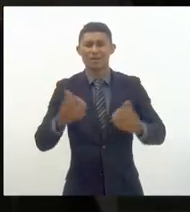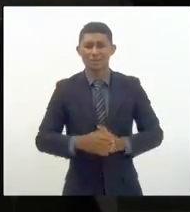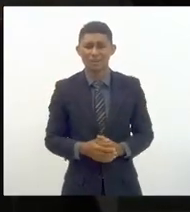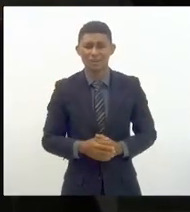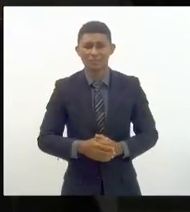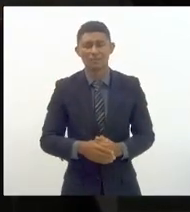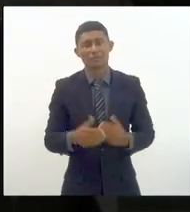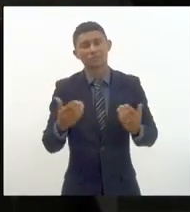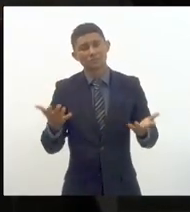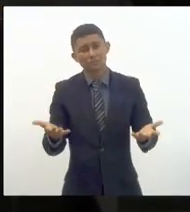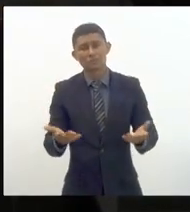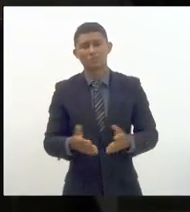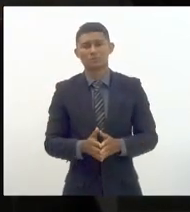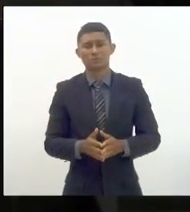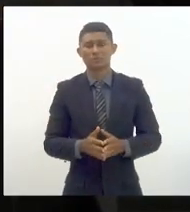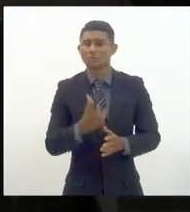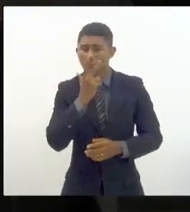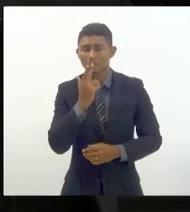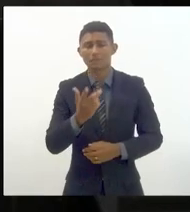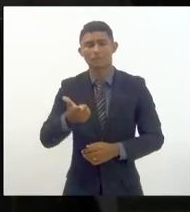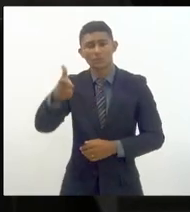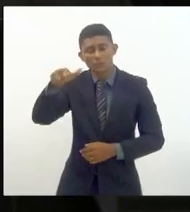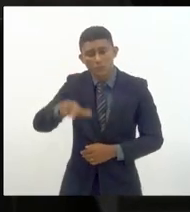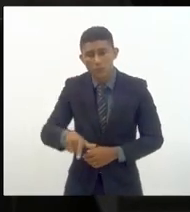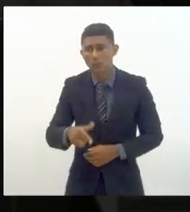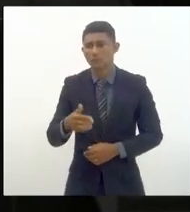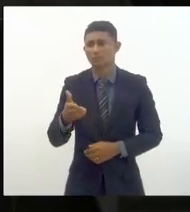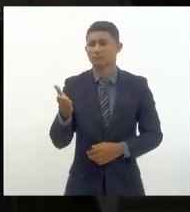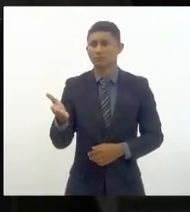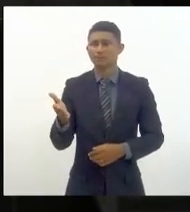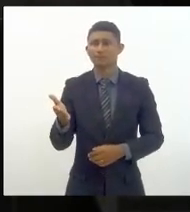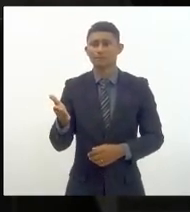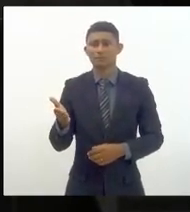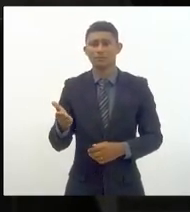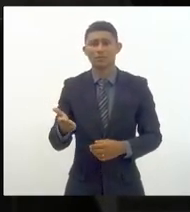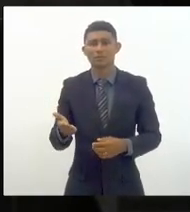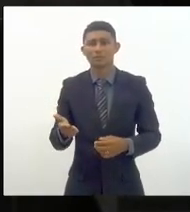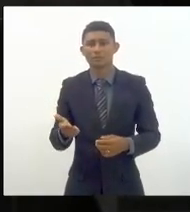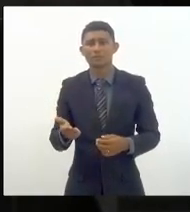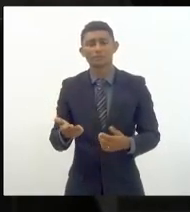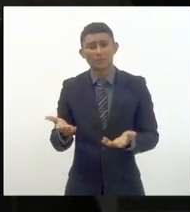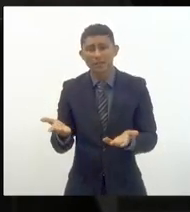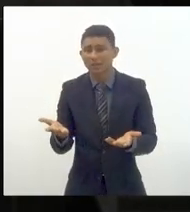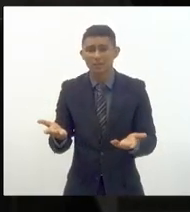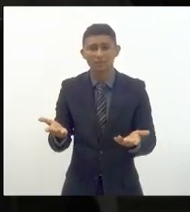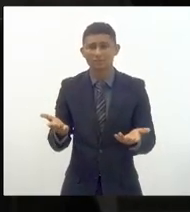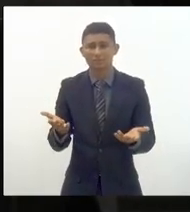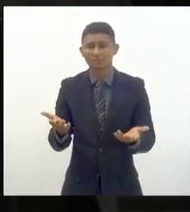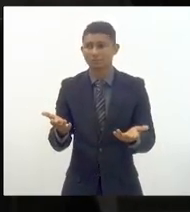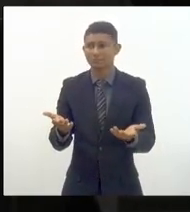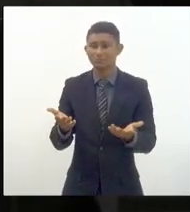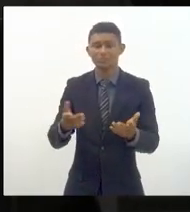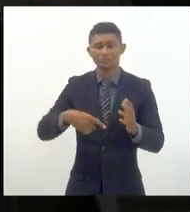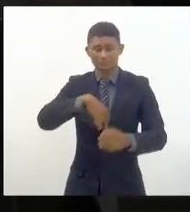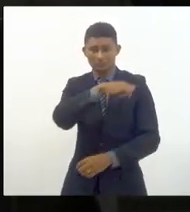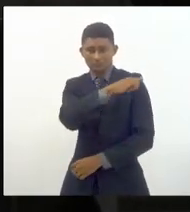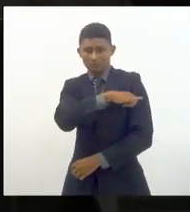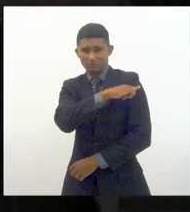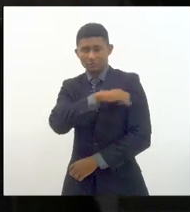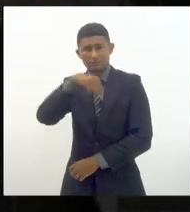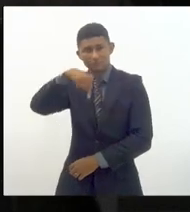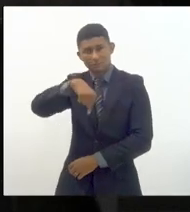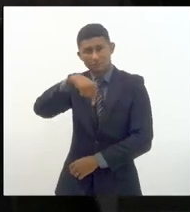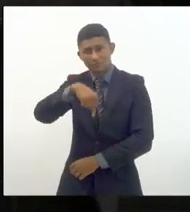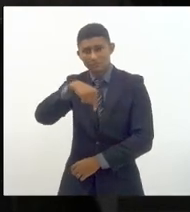é uma reafirmação desse desse desse mecanismo de intervenção que se pratica sobre o Rio de Janeiro